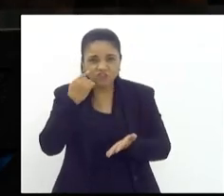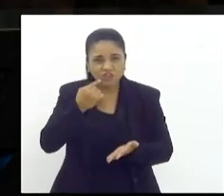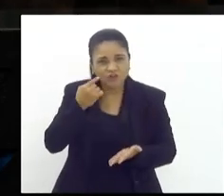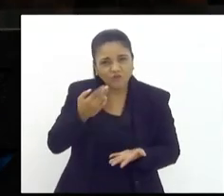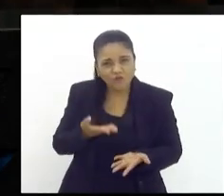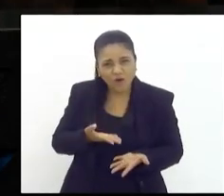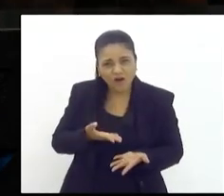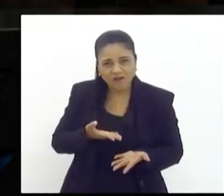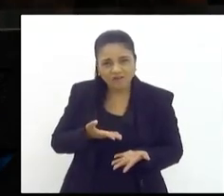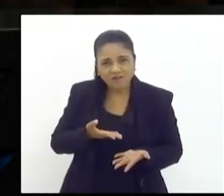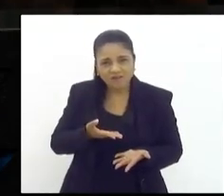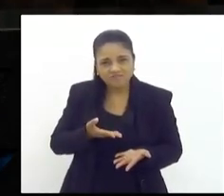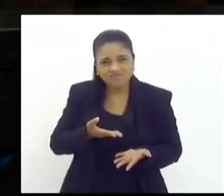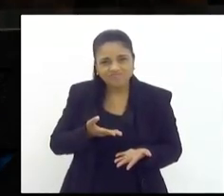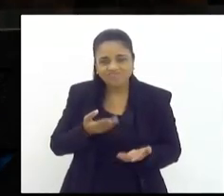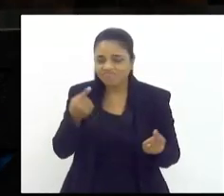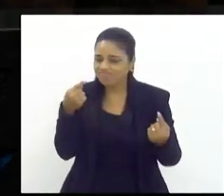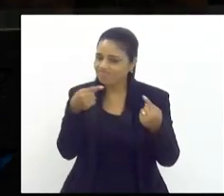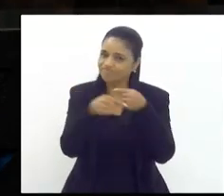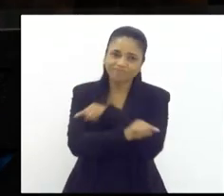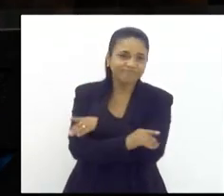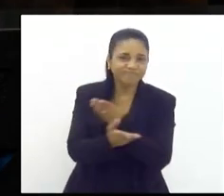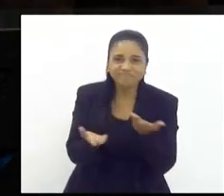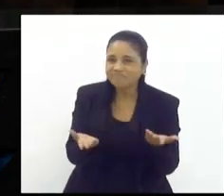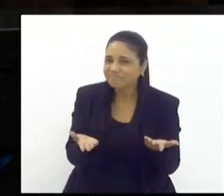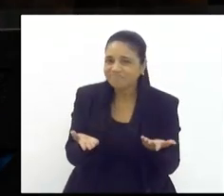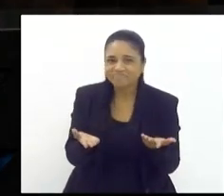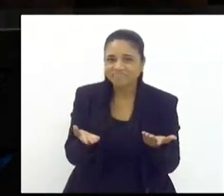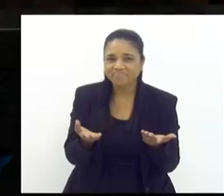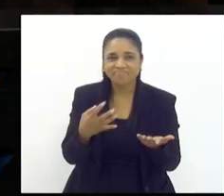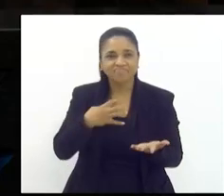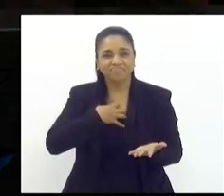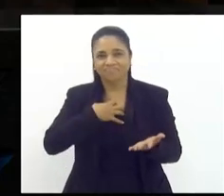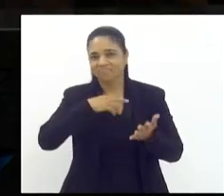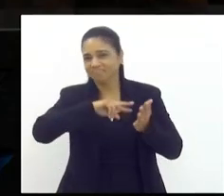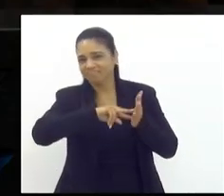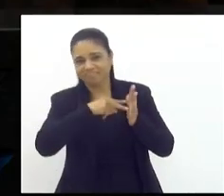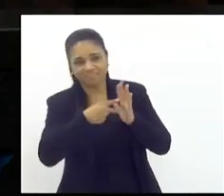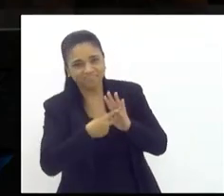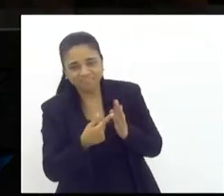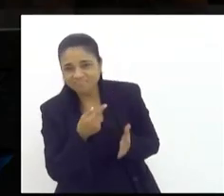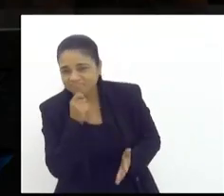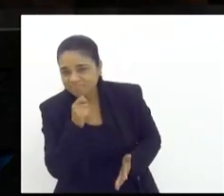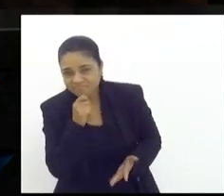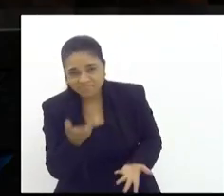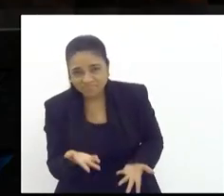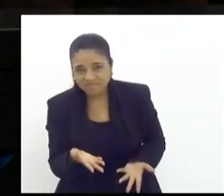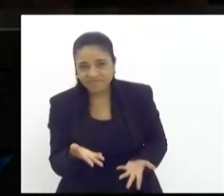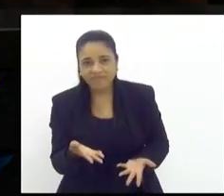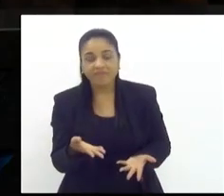não faz o menor sentido Não faz o menor sentido então um projeto